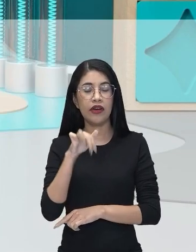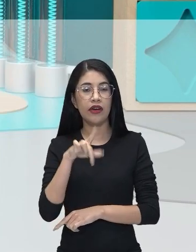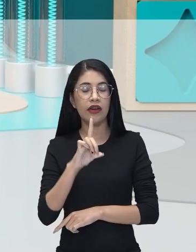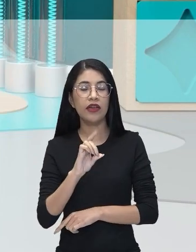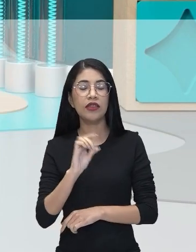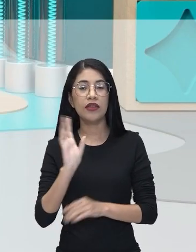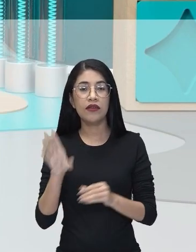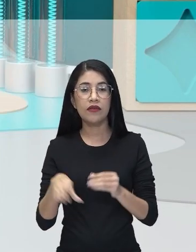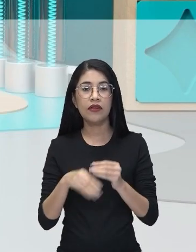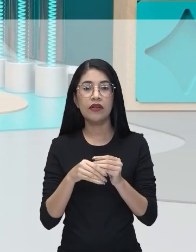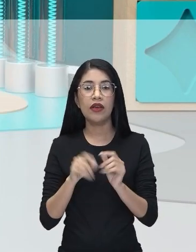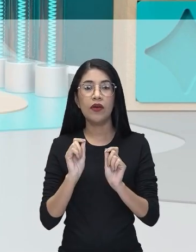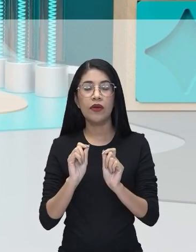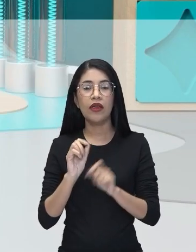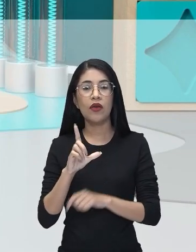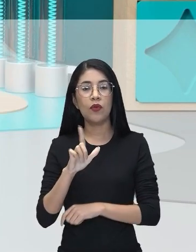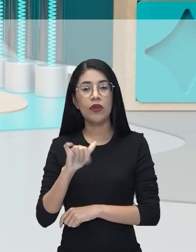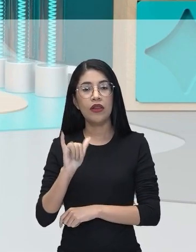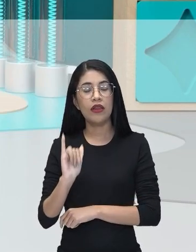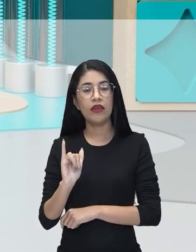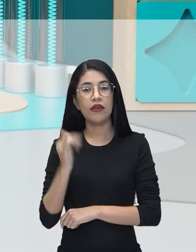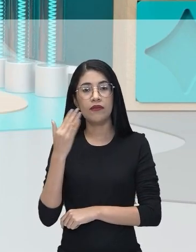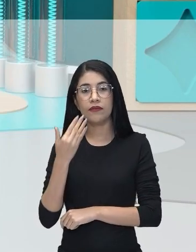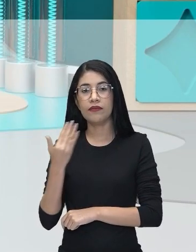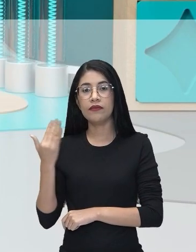é o li. Olha só.